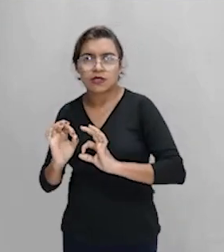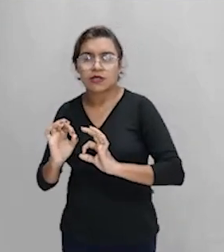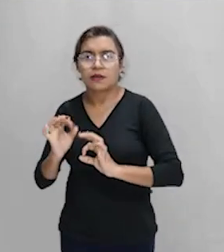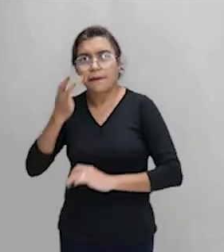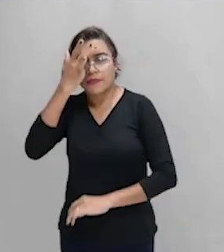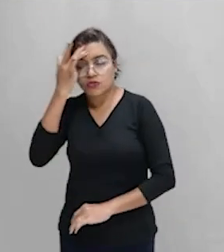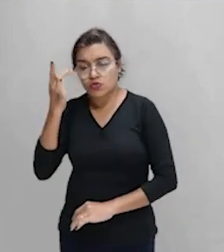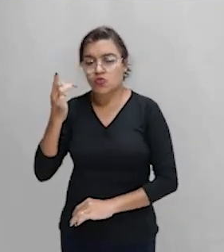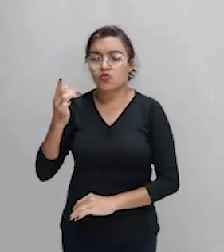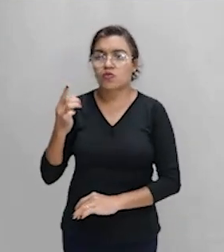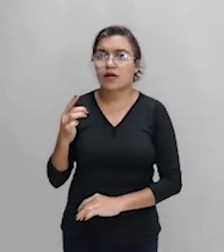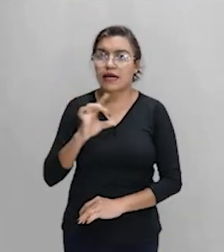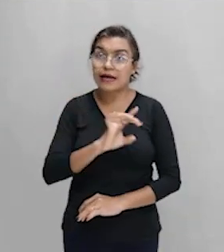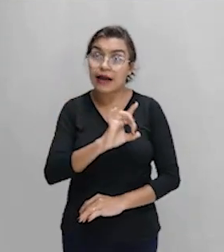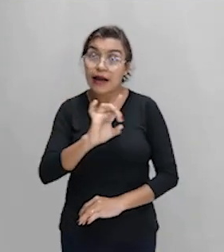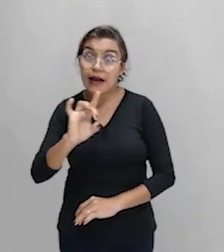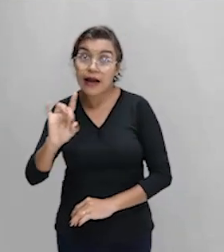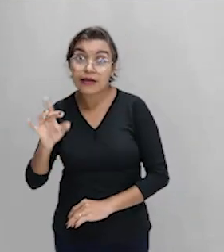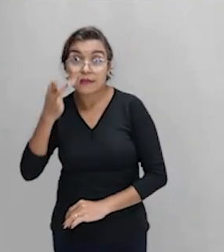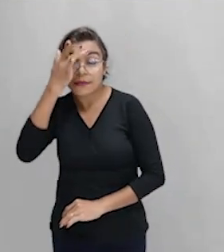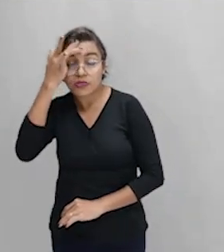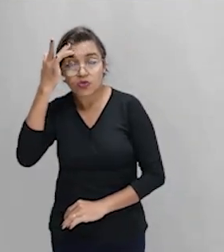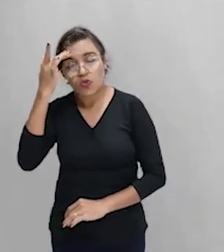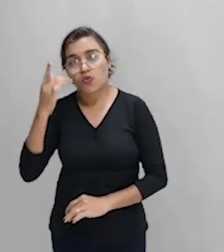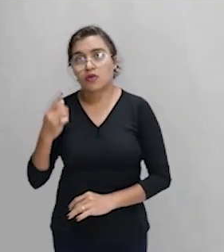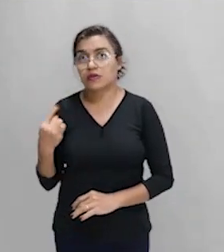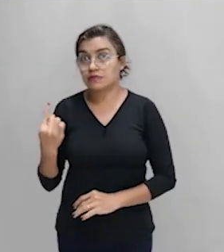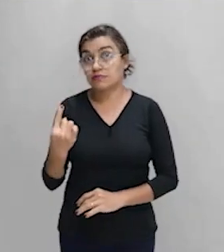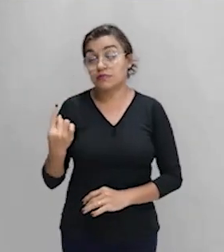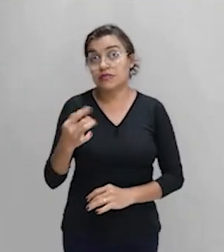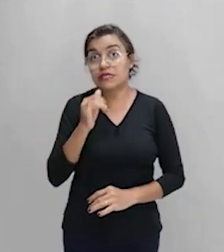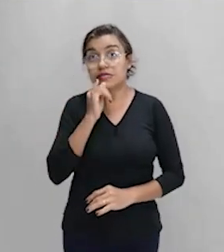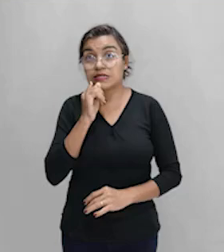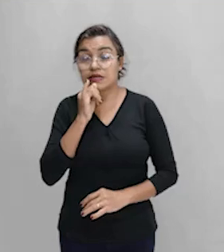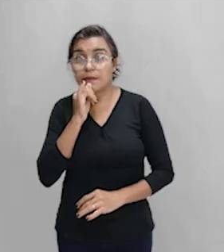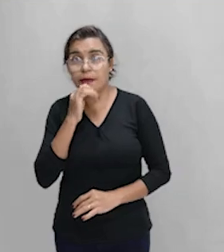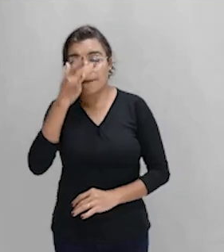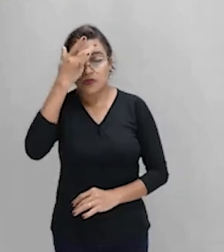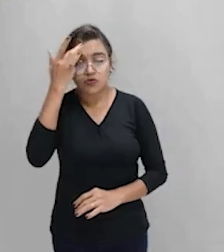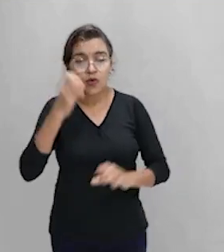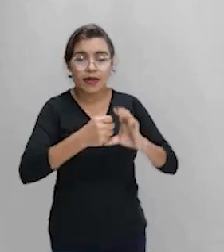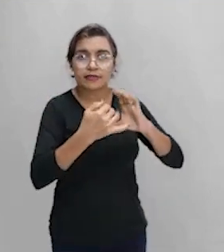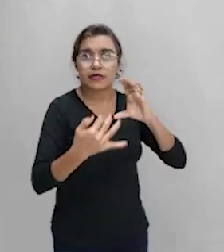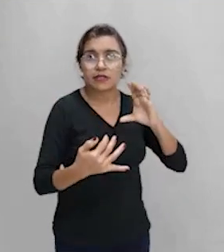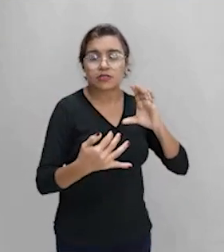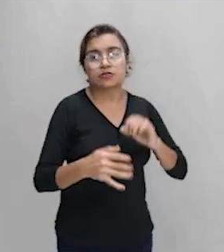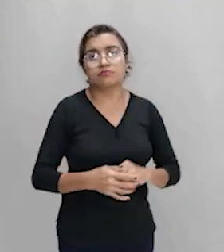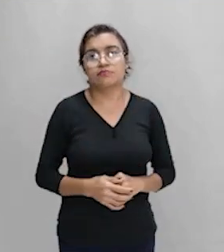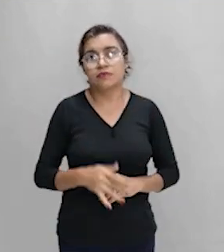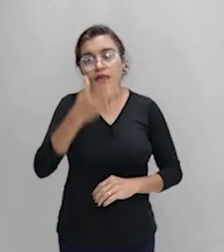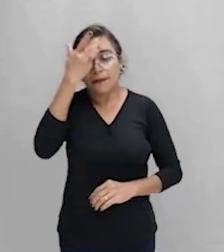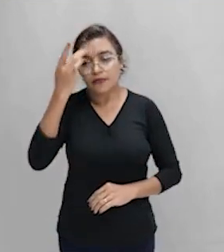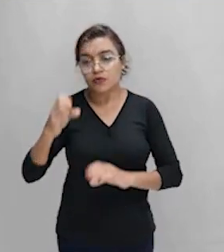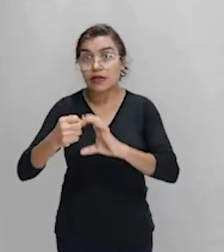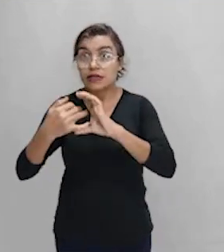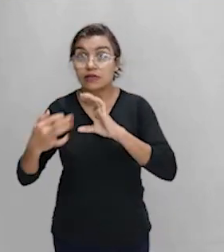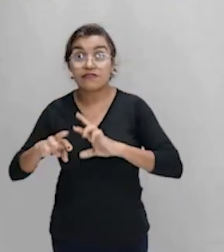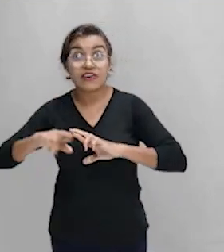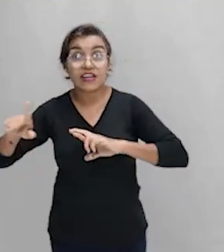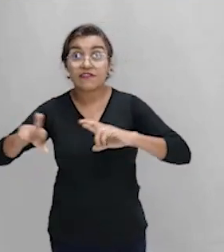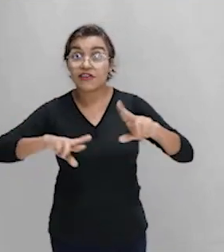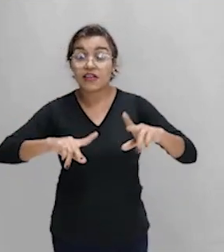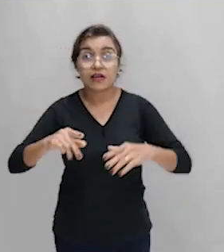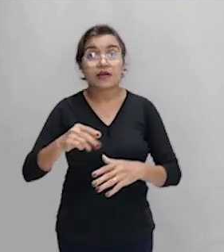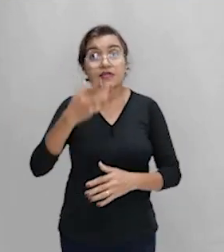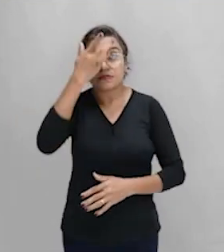individual. Porque eu tenho uma característica, João Guilherme tem outra característica, Gabriel tem outra característica, Juliana